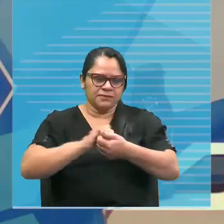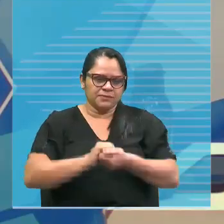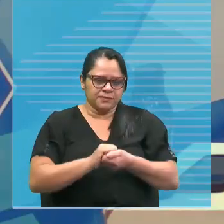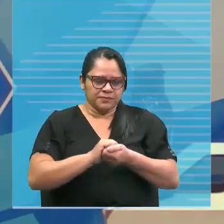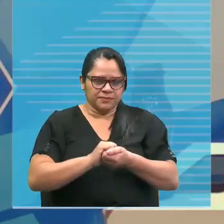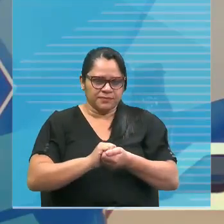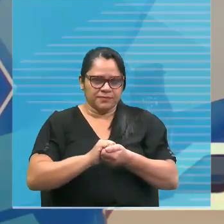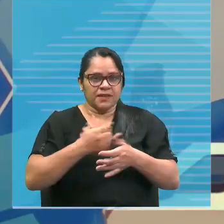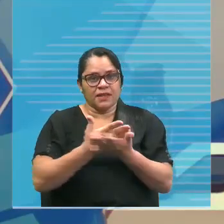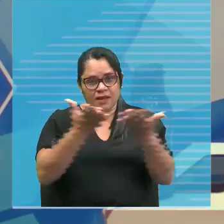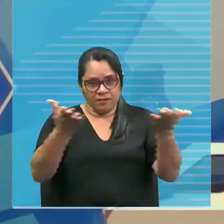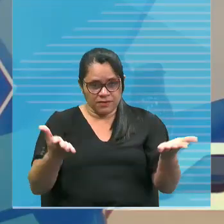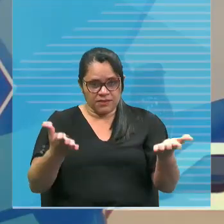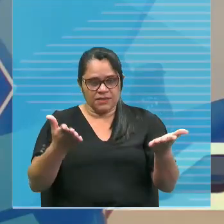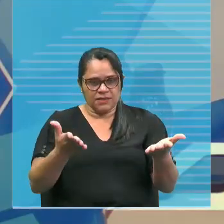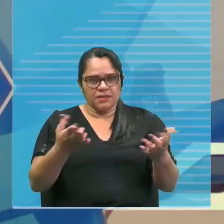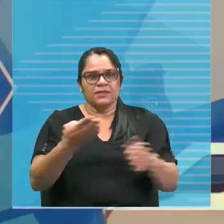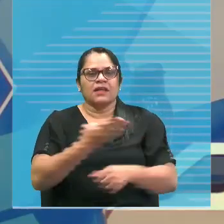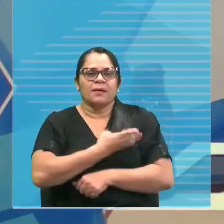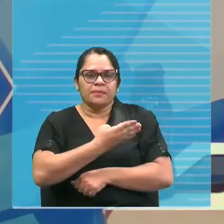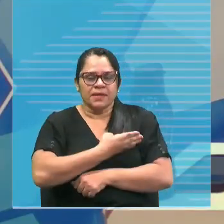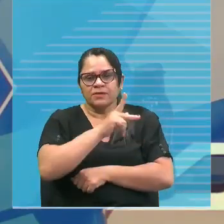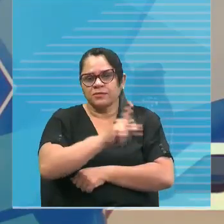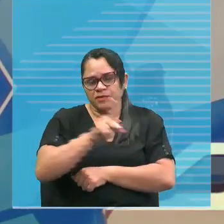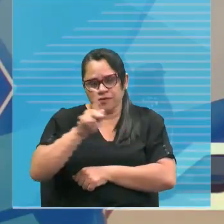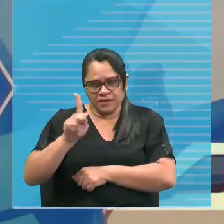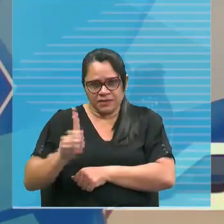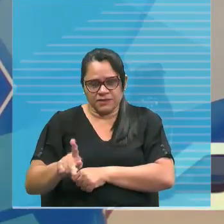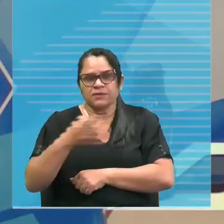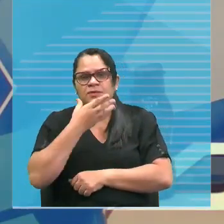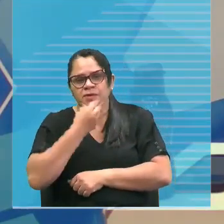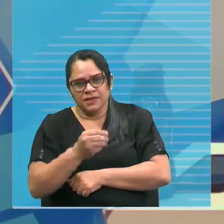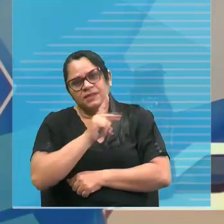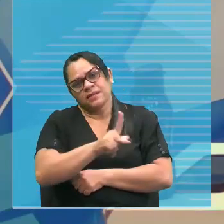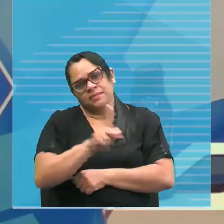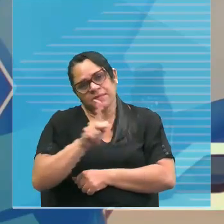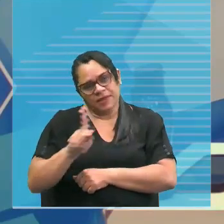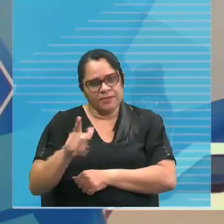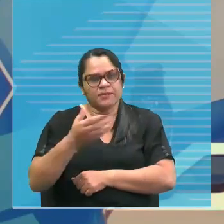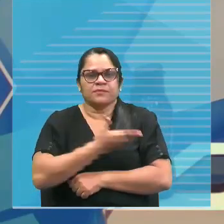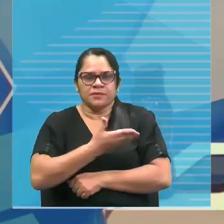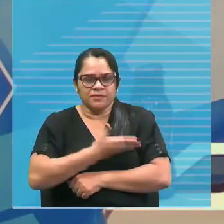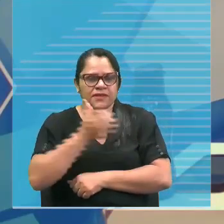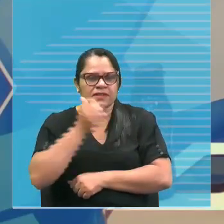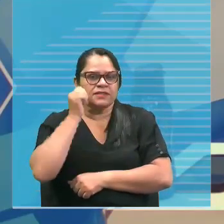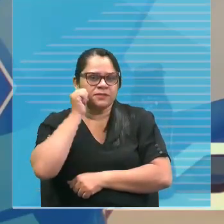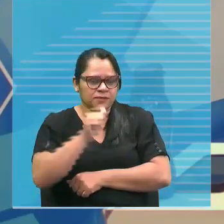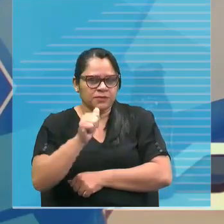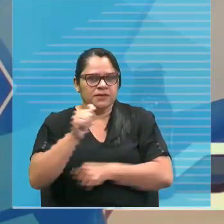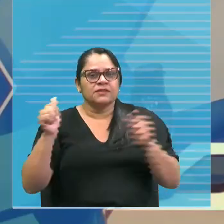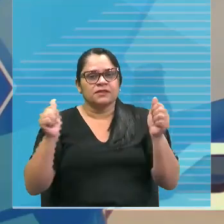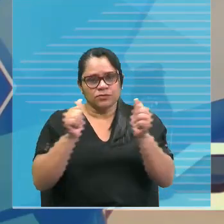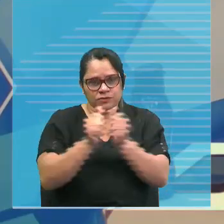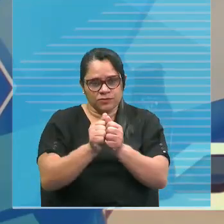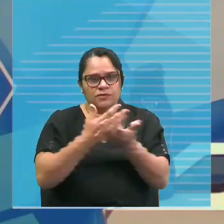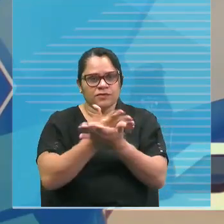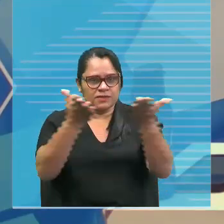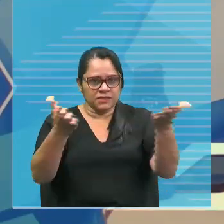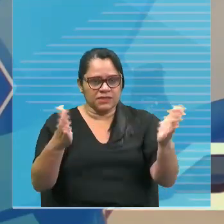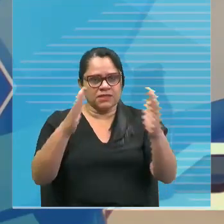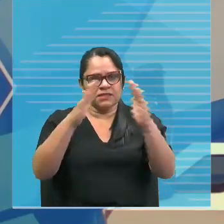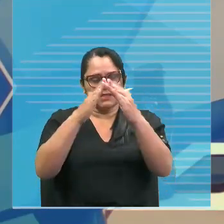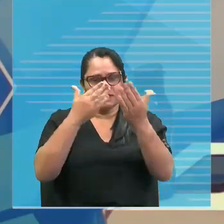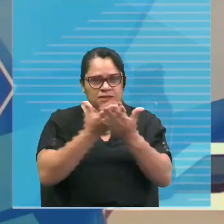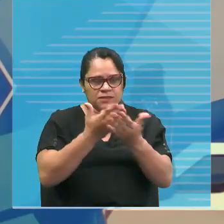e aos colegas professores as colegas professores que acompanham vocês aí nas escolas